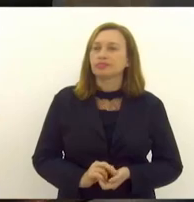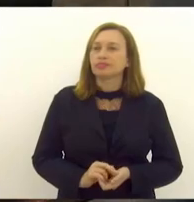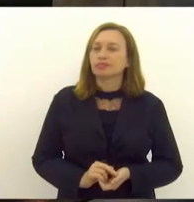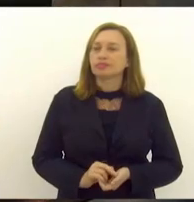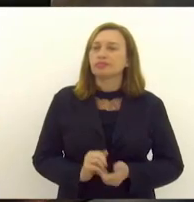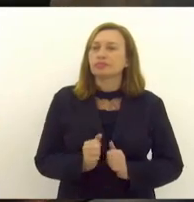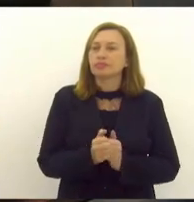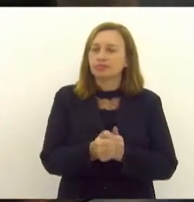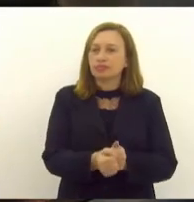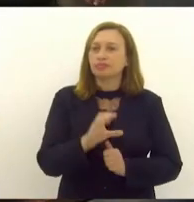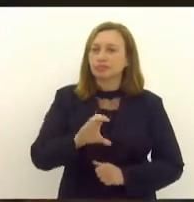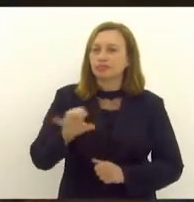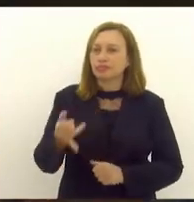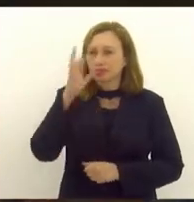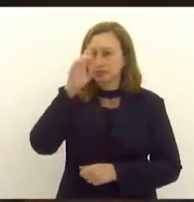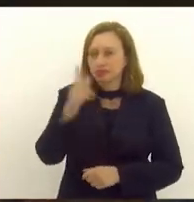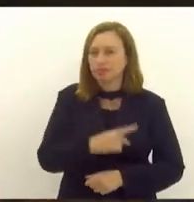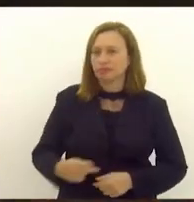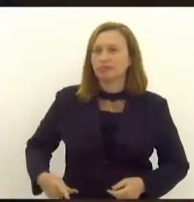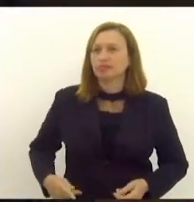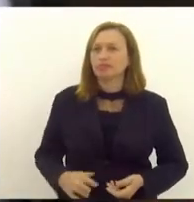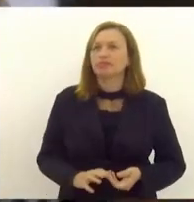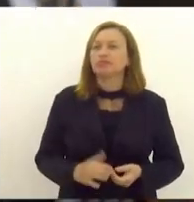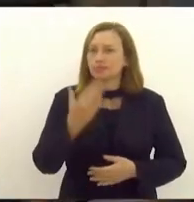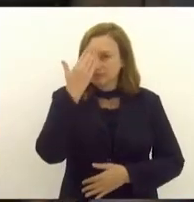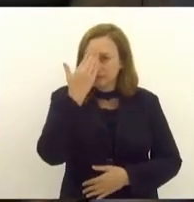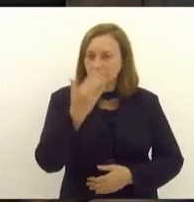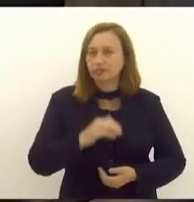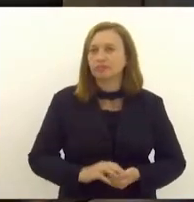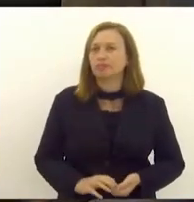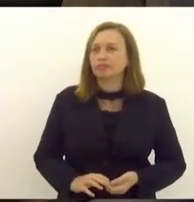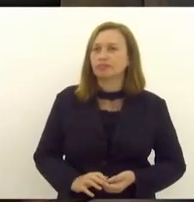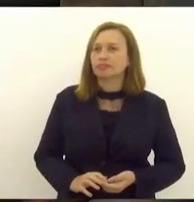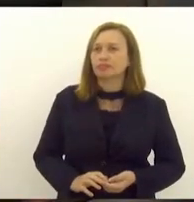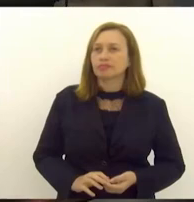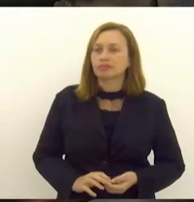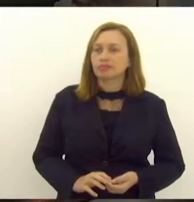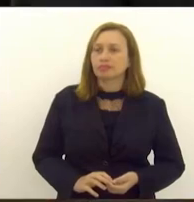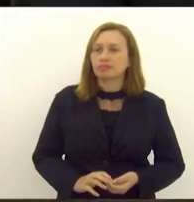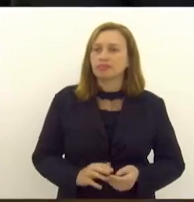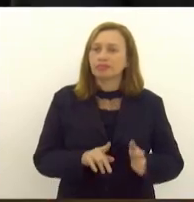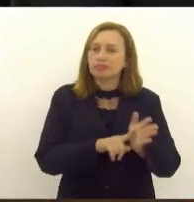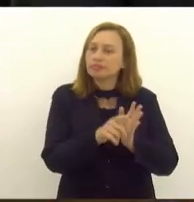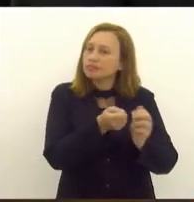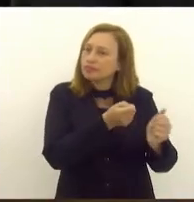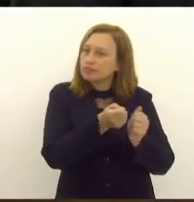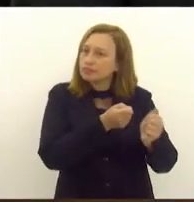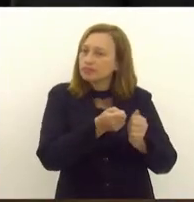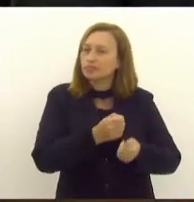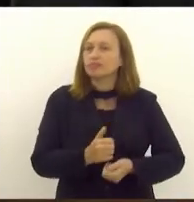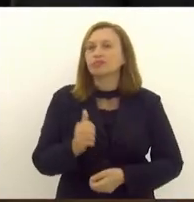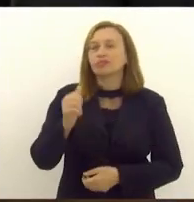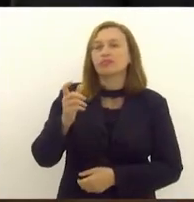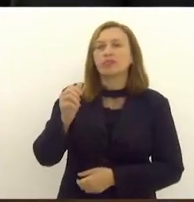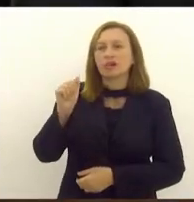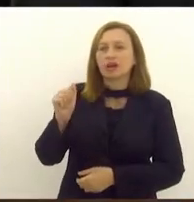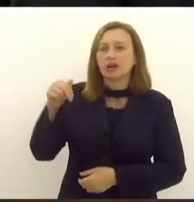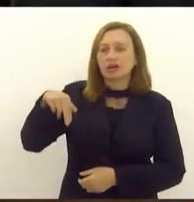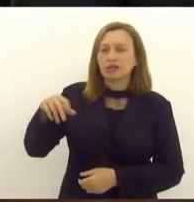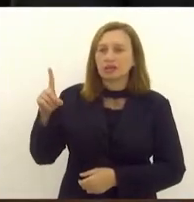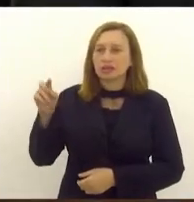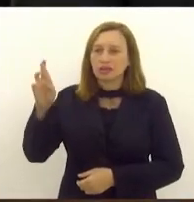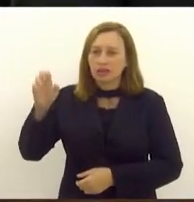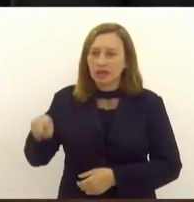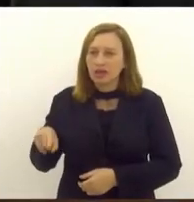acompanha Aparecida da ccj senhor presidente Muito obrigado pensamento financeiro fiscalização André Correia